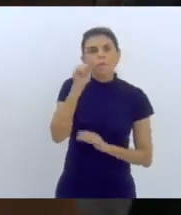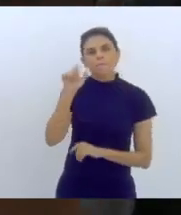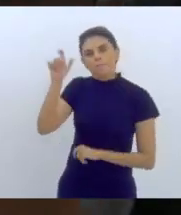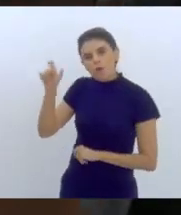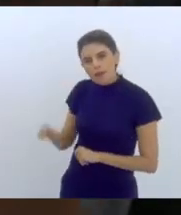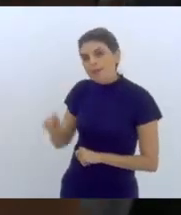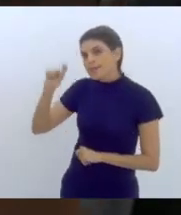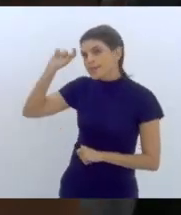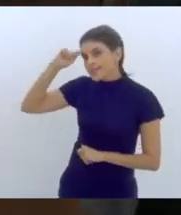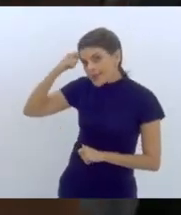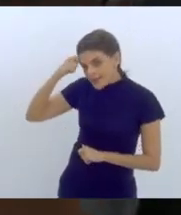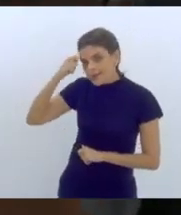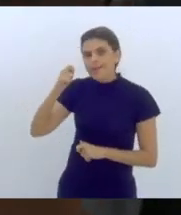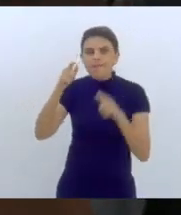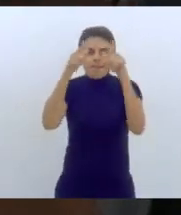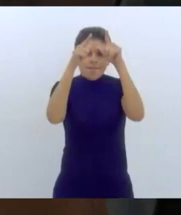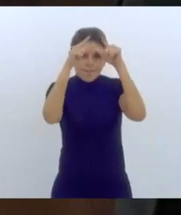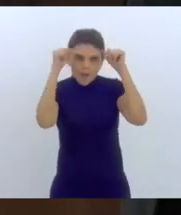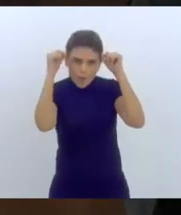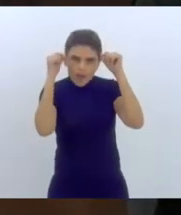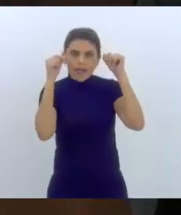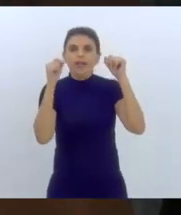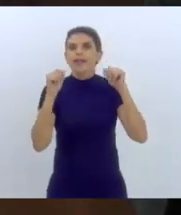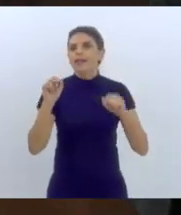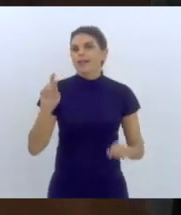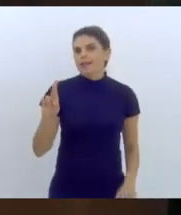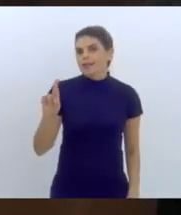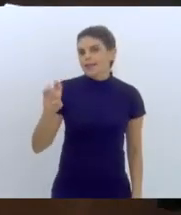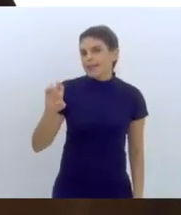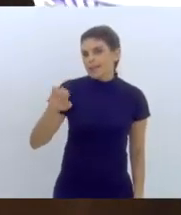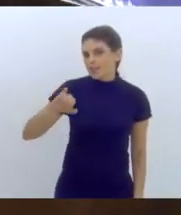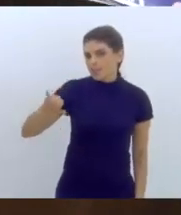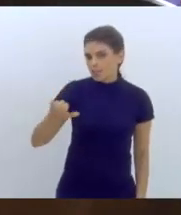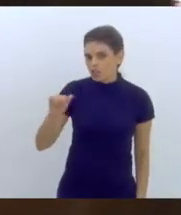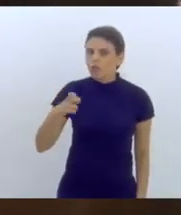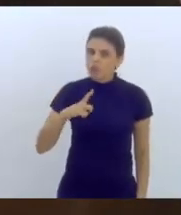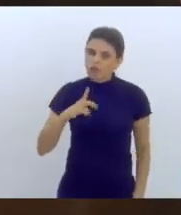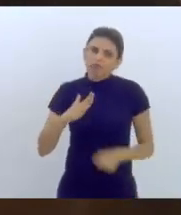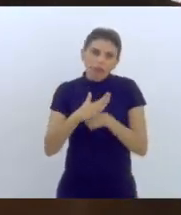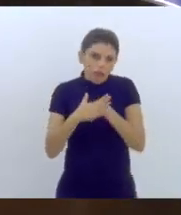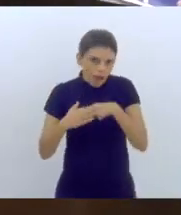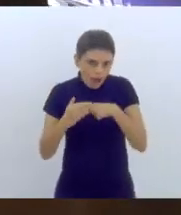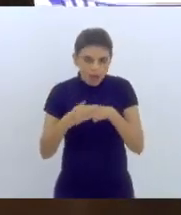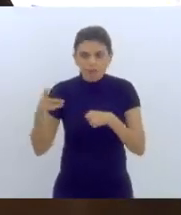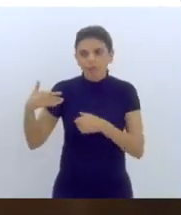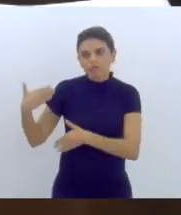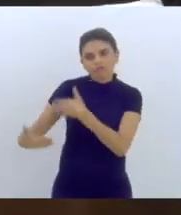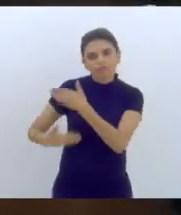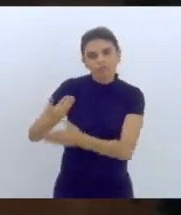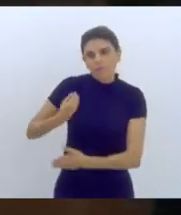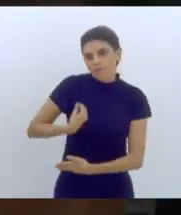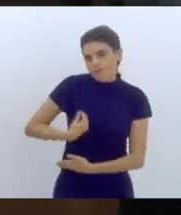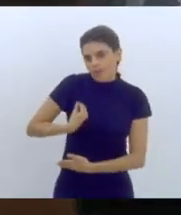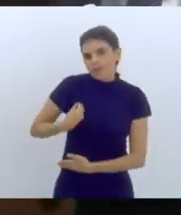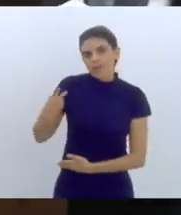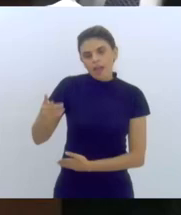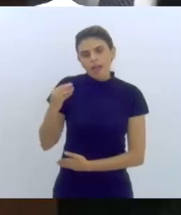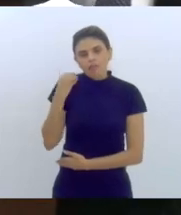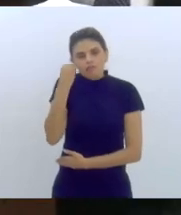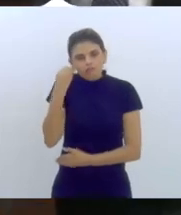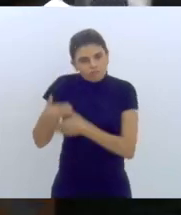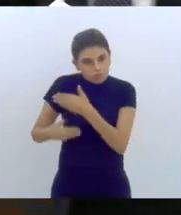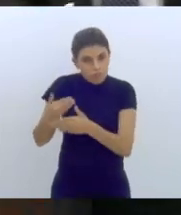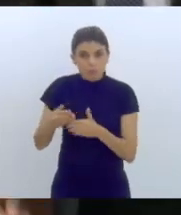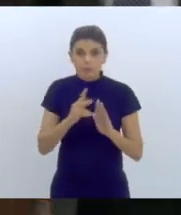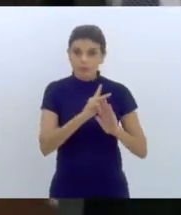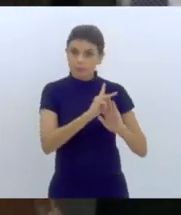é enfermeira, a deputada enfermeira Rejane, que tinha, todos aqui tínhamos muito carinho por ela e por toda a sua trajetória na vida pública. Um projeto de